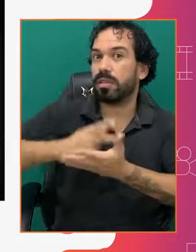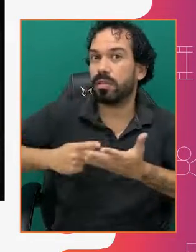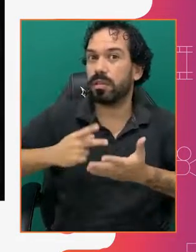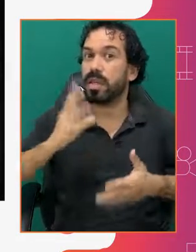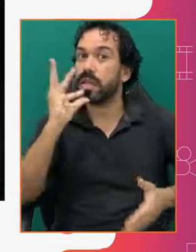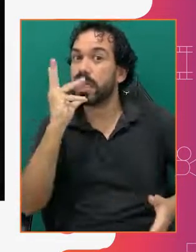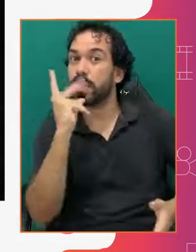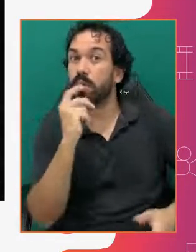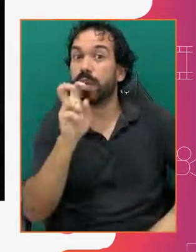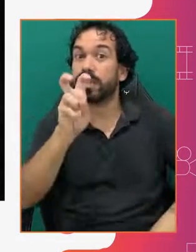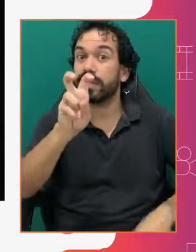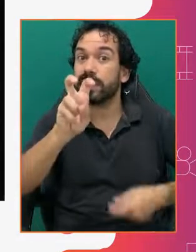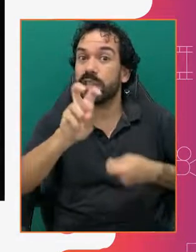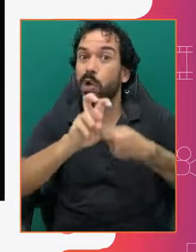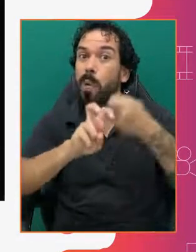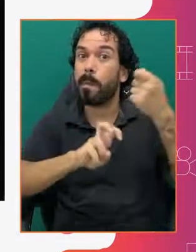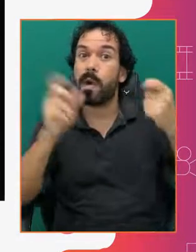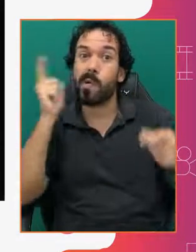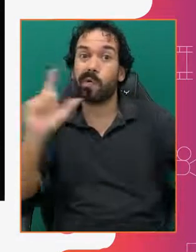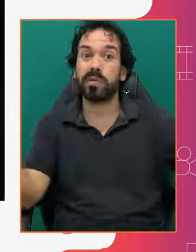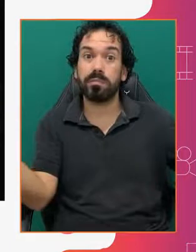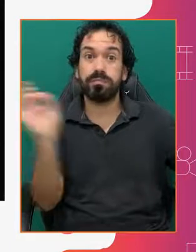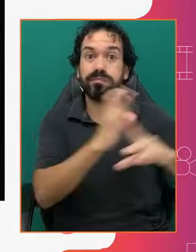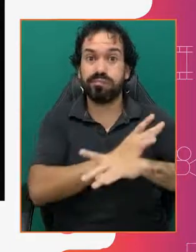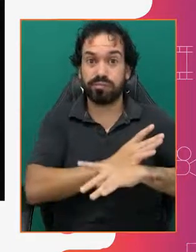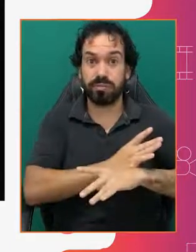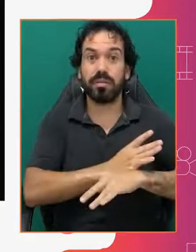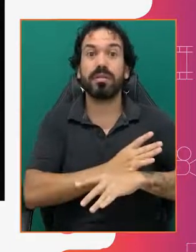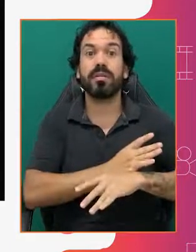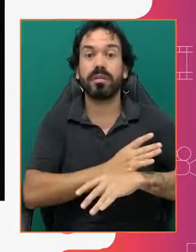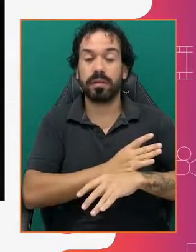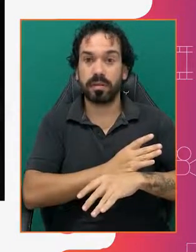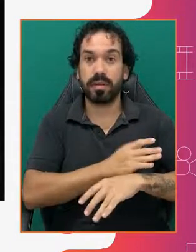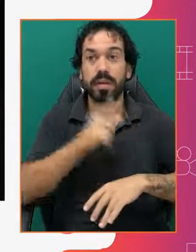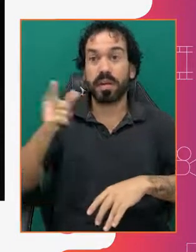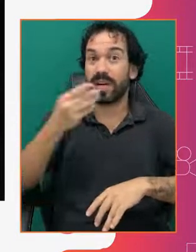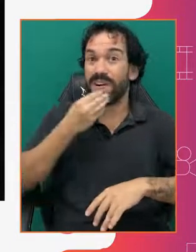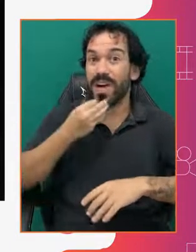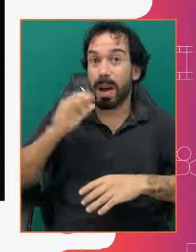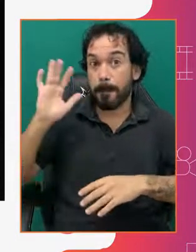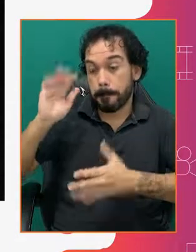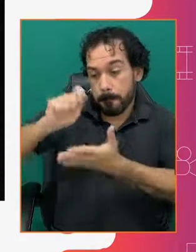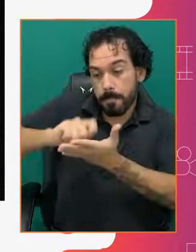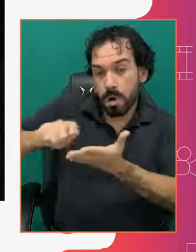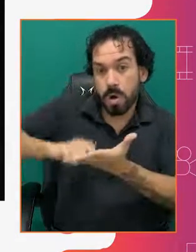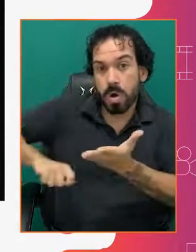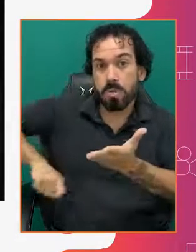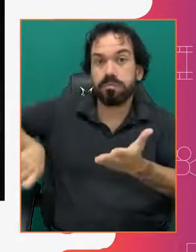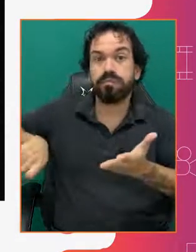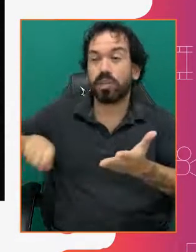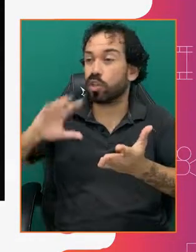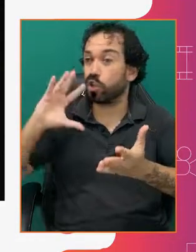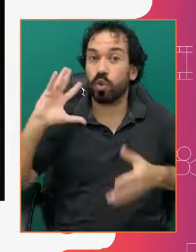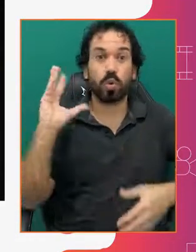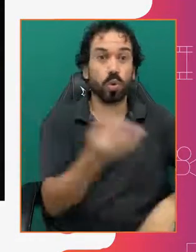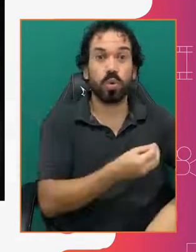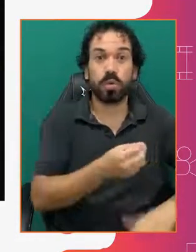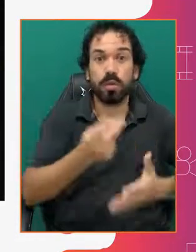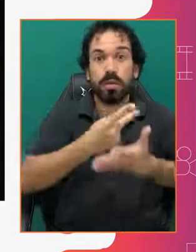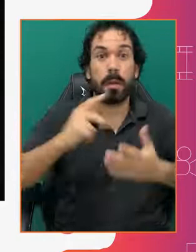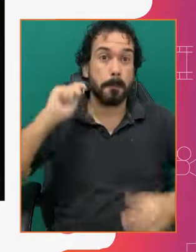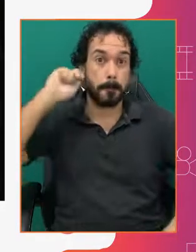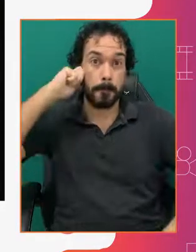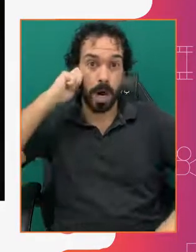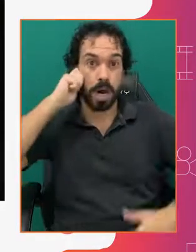levou cerca de 5 meses para ser finalizado. O artista desenhou normalmente, num desenho